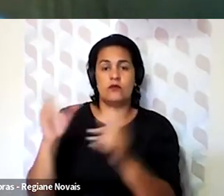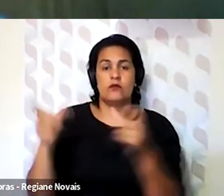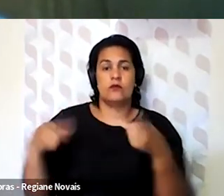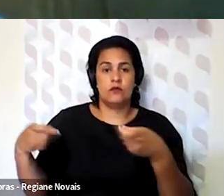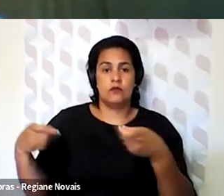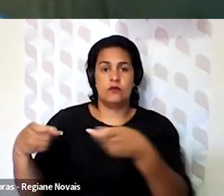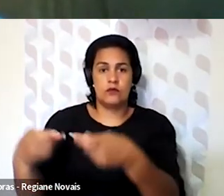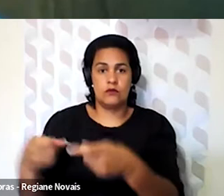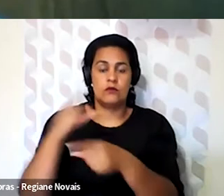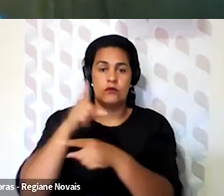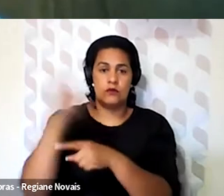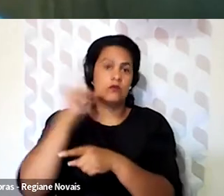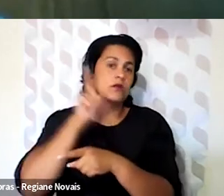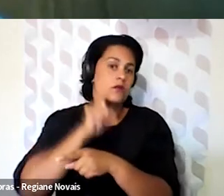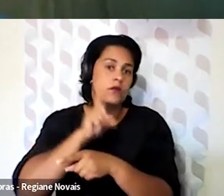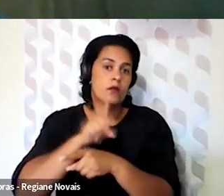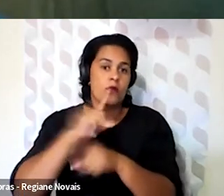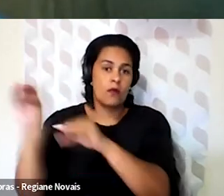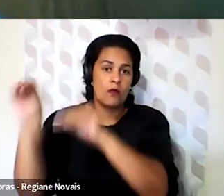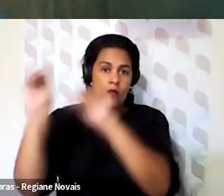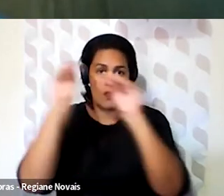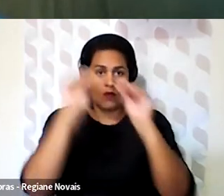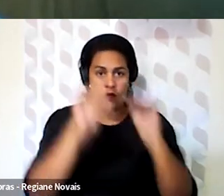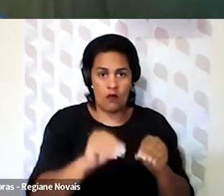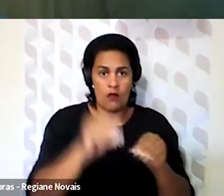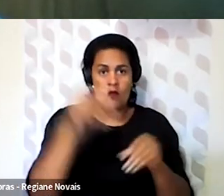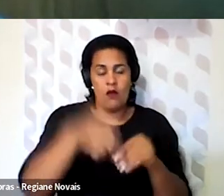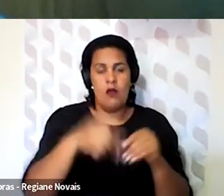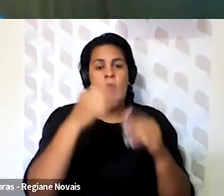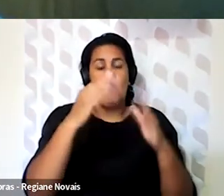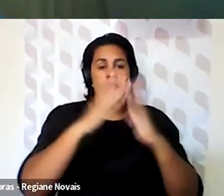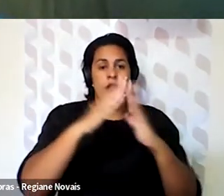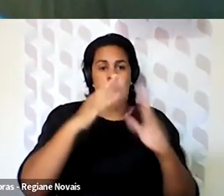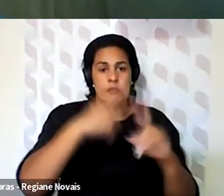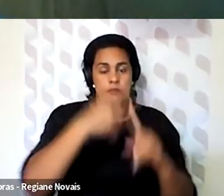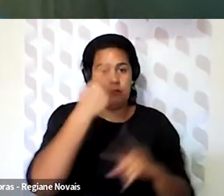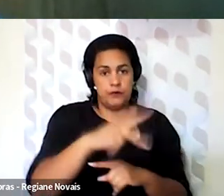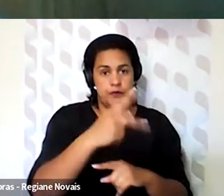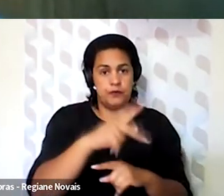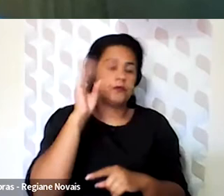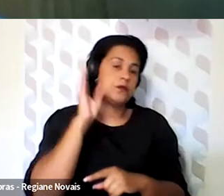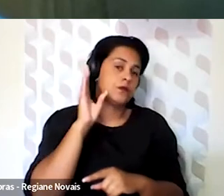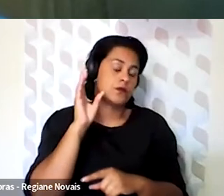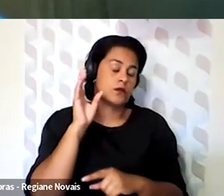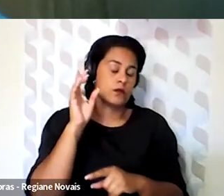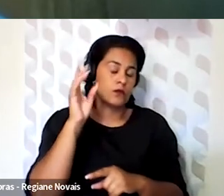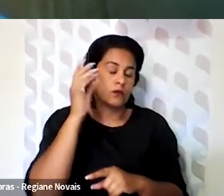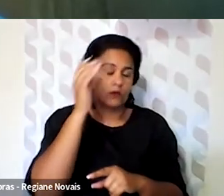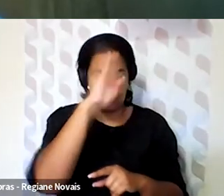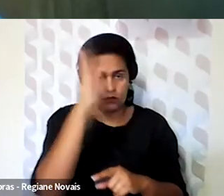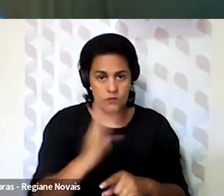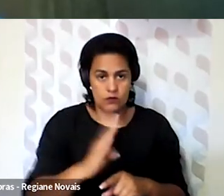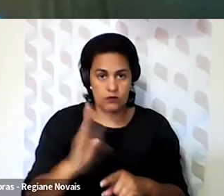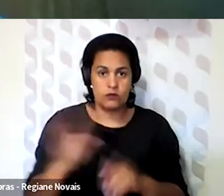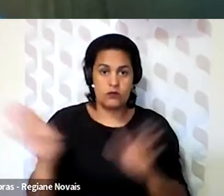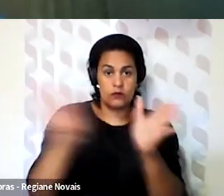do sul dos Estados Unidos, e ela já vem com escravocratas. E é uma igreja que, por conta, né, de como o Brasil